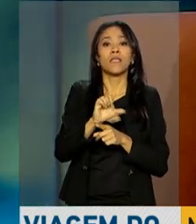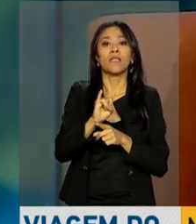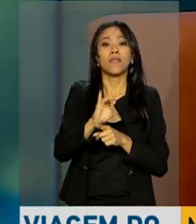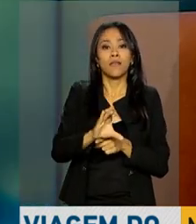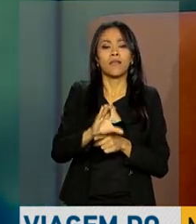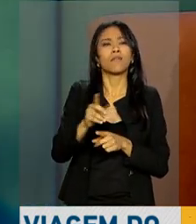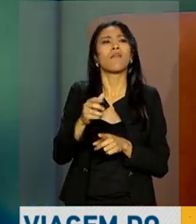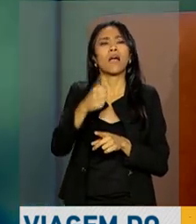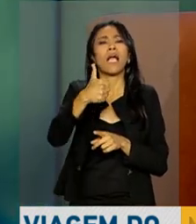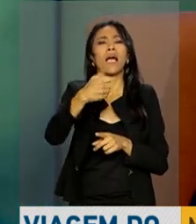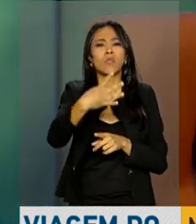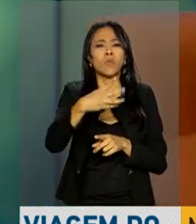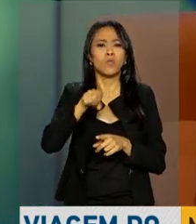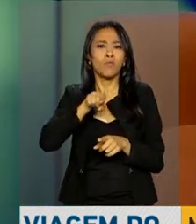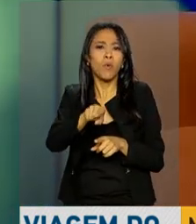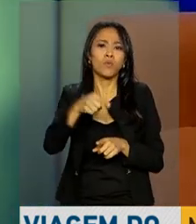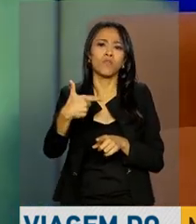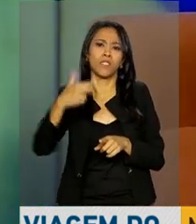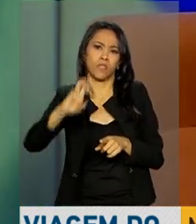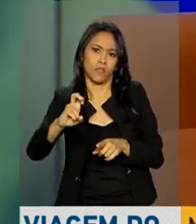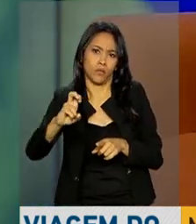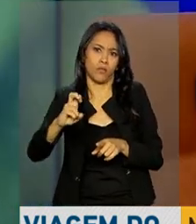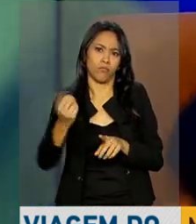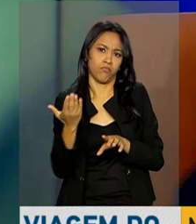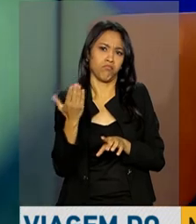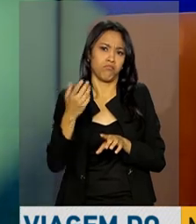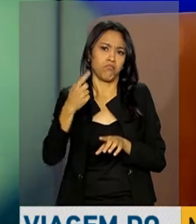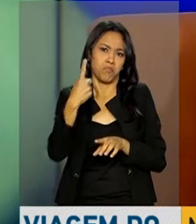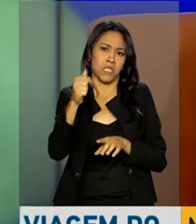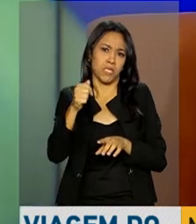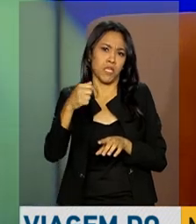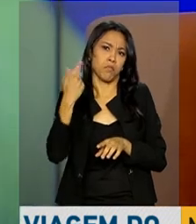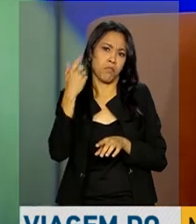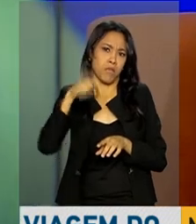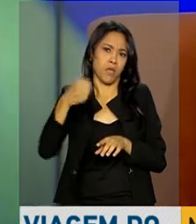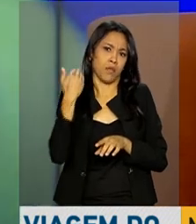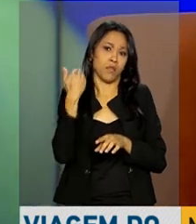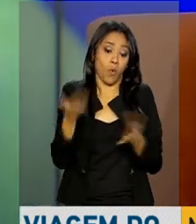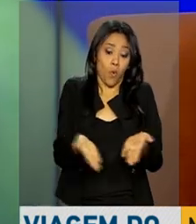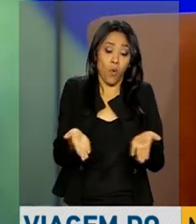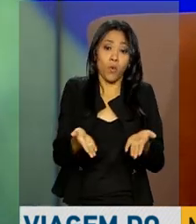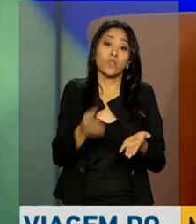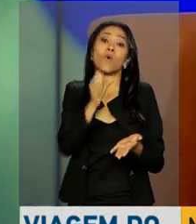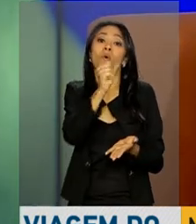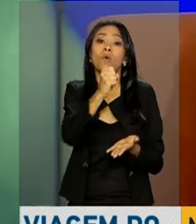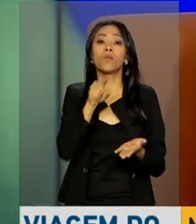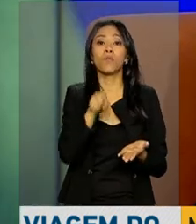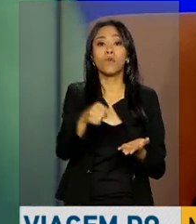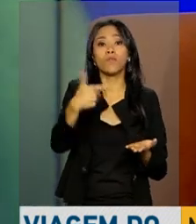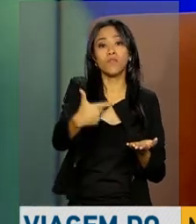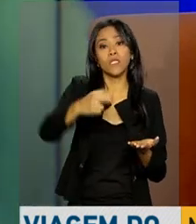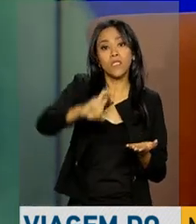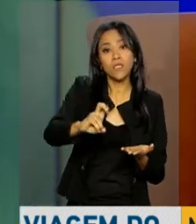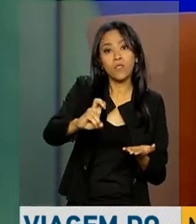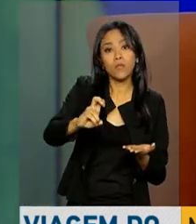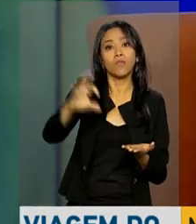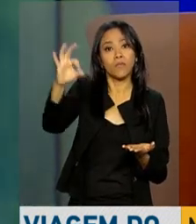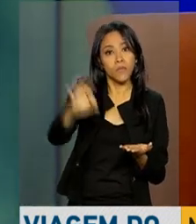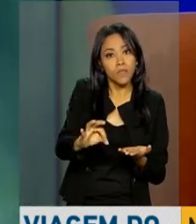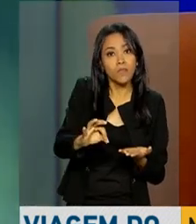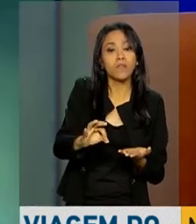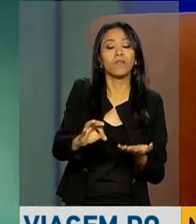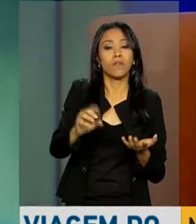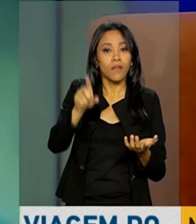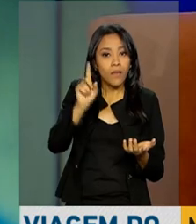em 14,25%. Há 17 meses atrás. Hoje está em 8,25, com uma tendência,